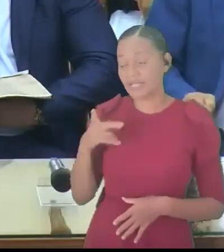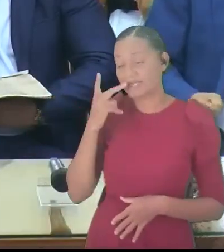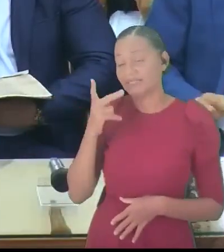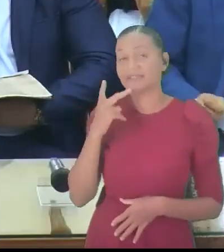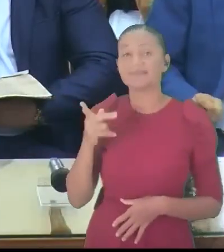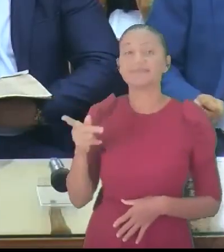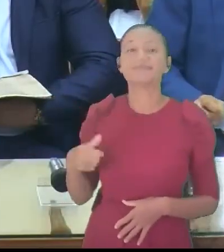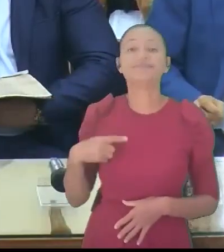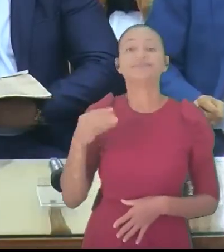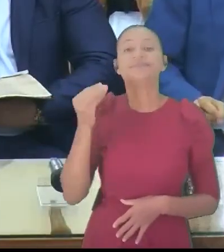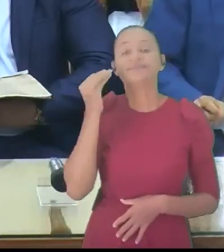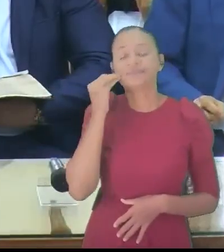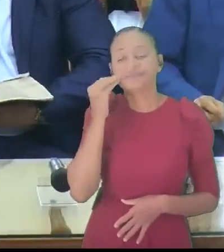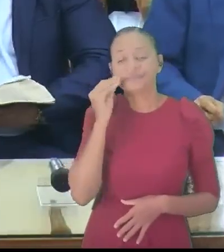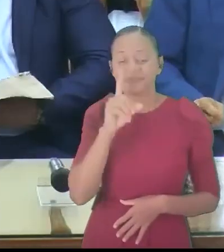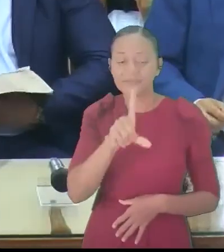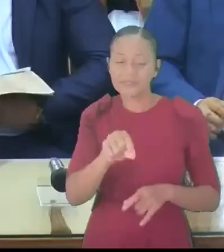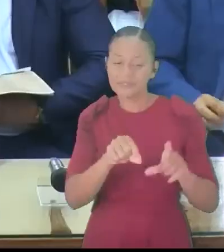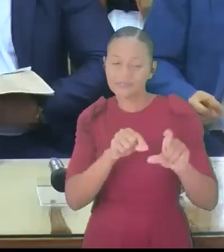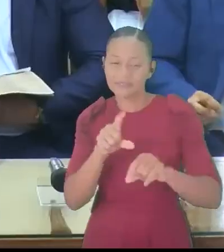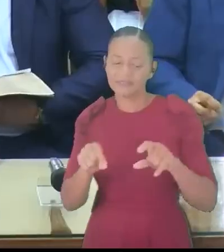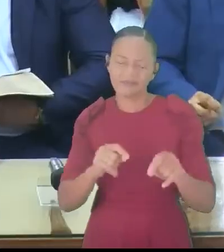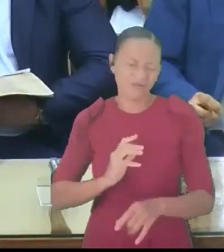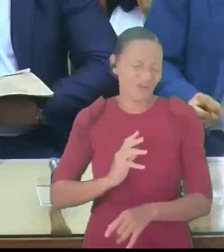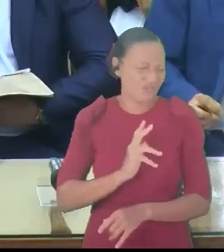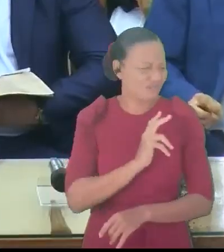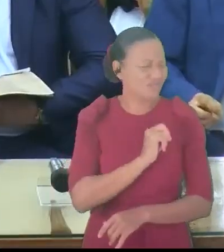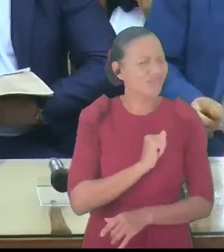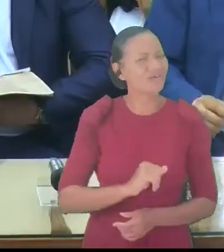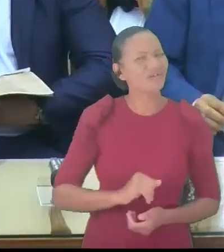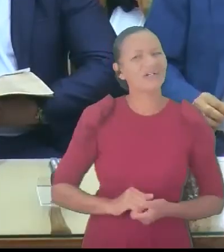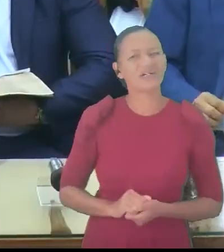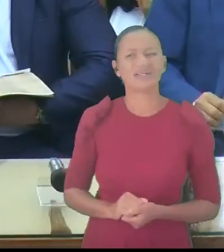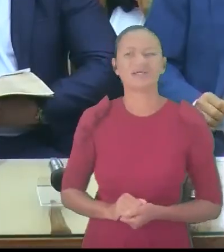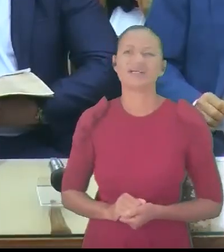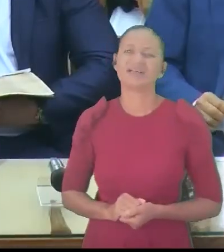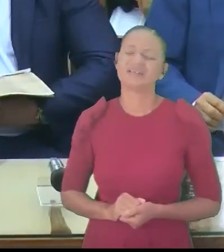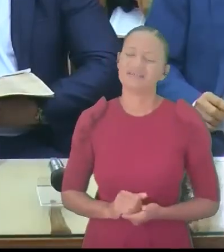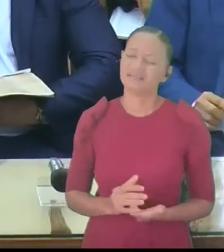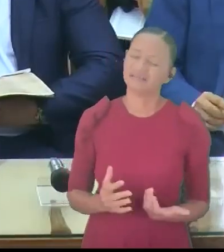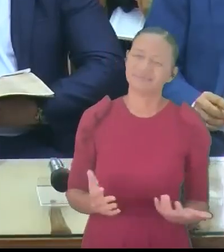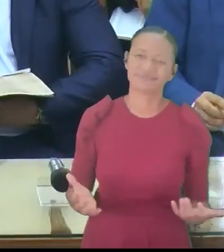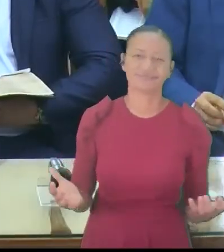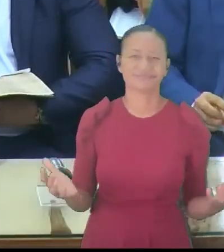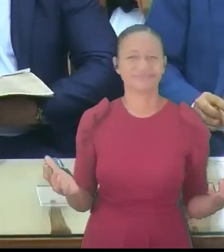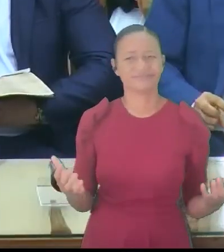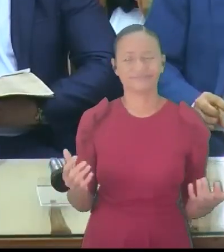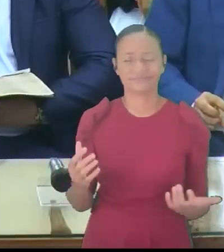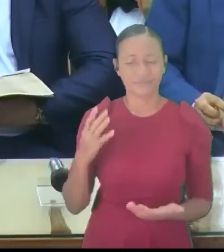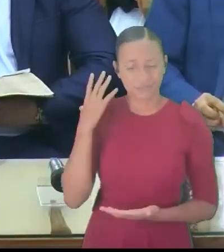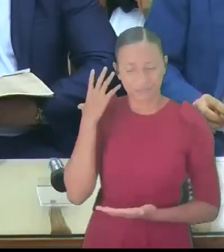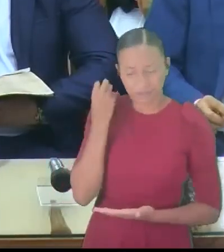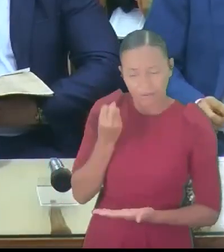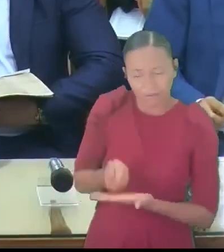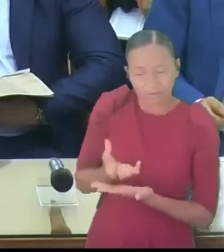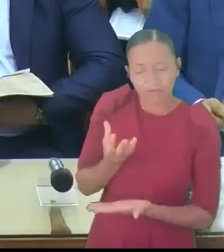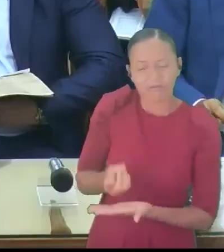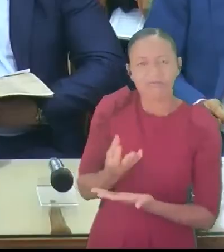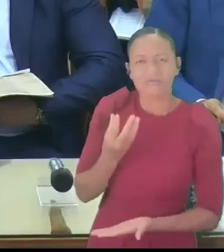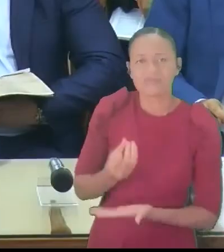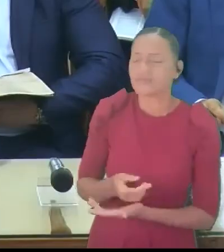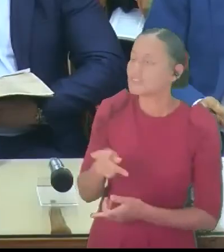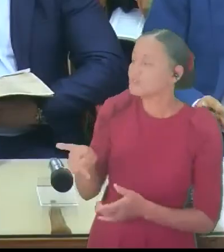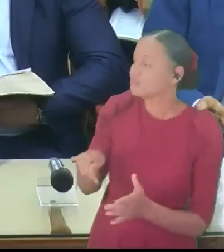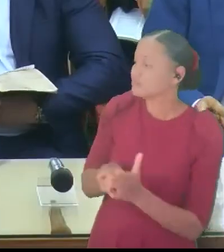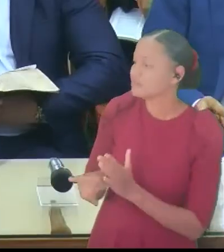irmão, ele tentando selecionar a Bíblia, irmão, ridículo. Aí o podcast dizia, o rapaz dizia: mas isso